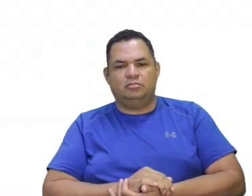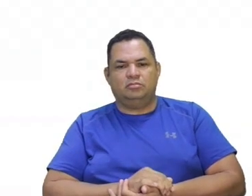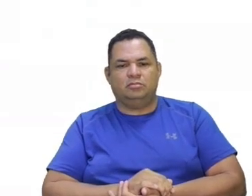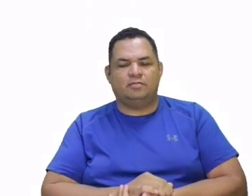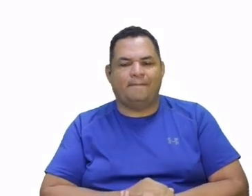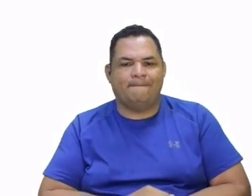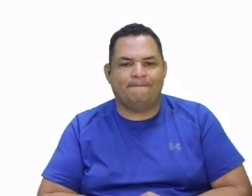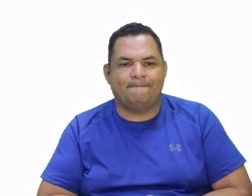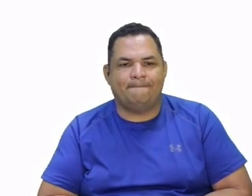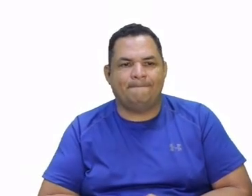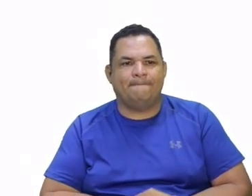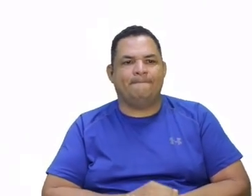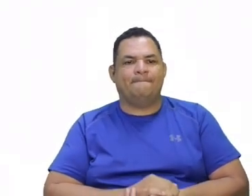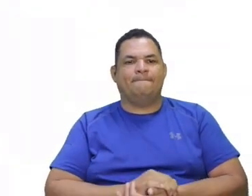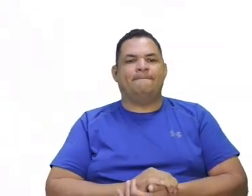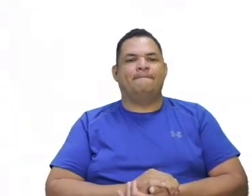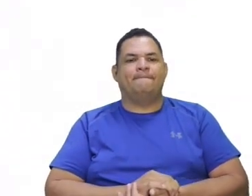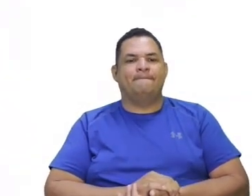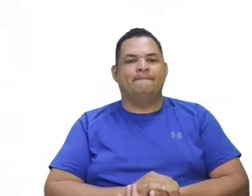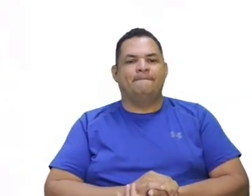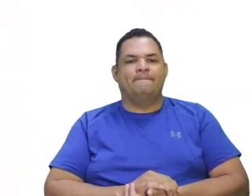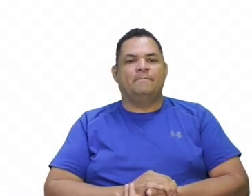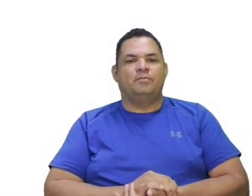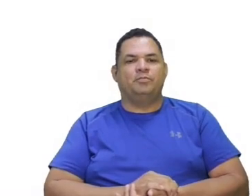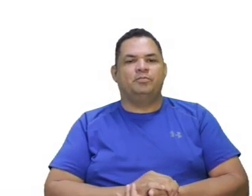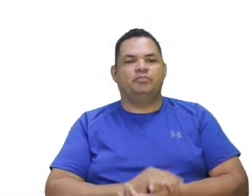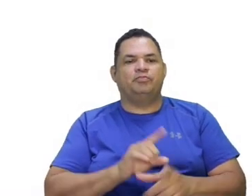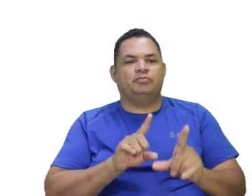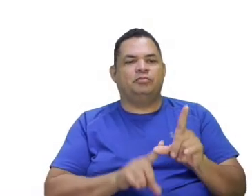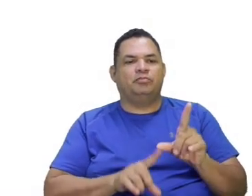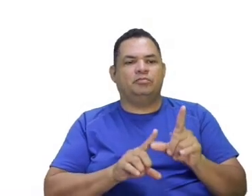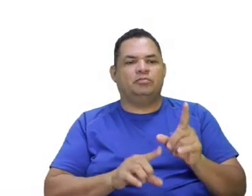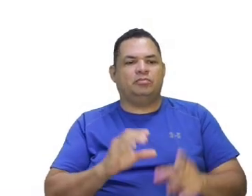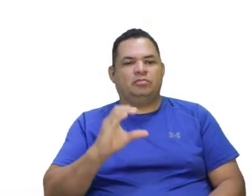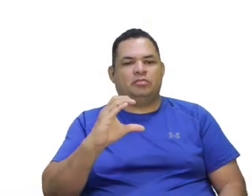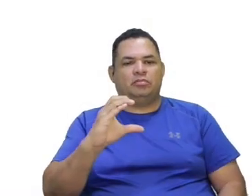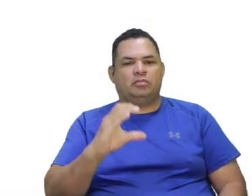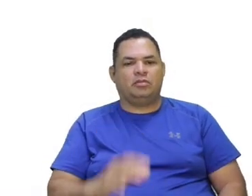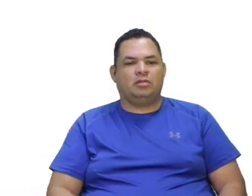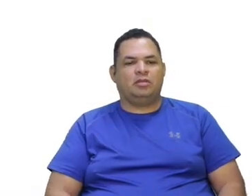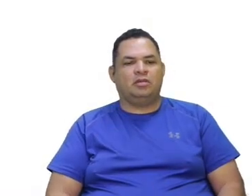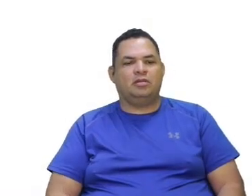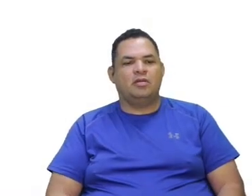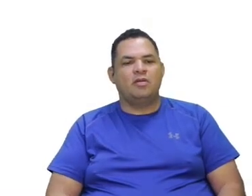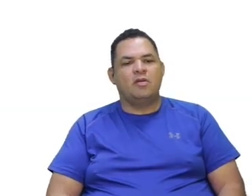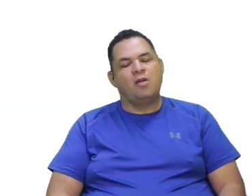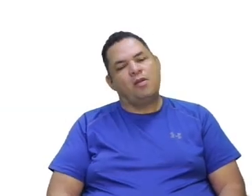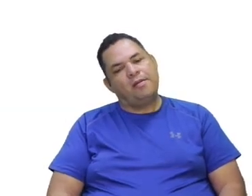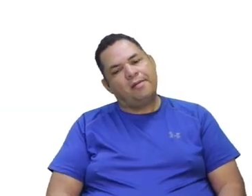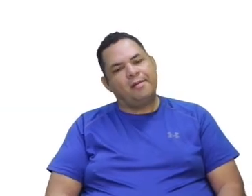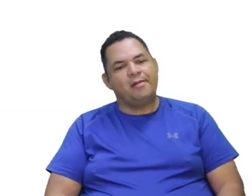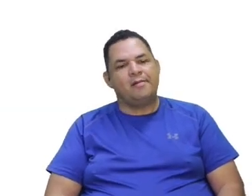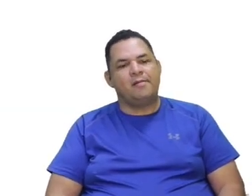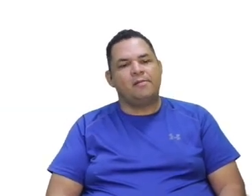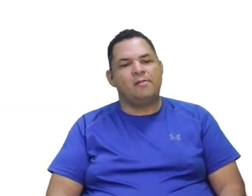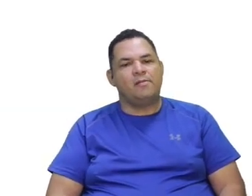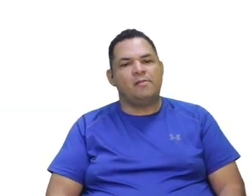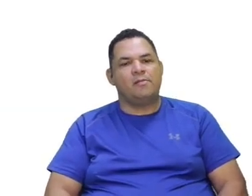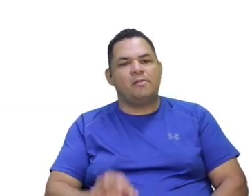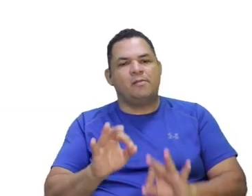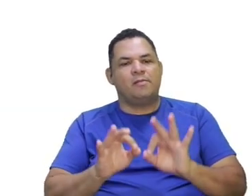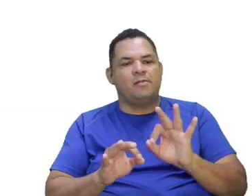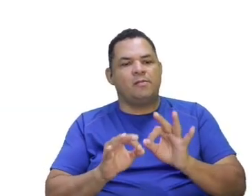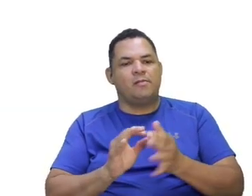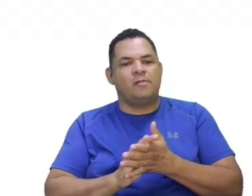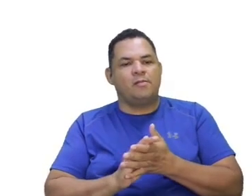3D3, que vai dar pra gente a letra C, aonde a gente tem aqui a